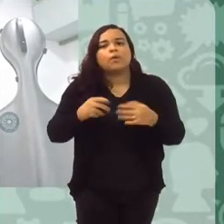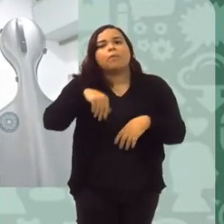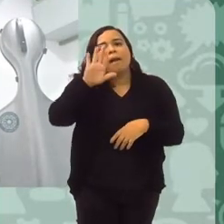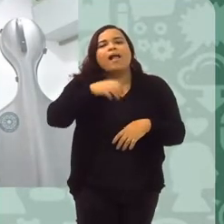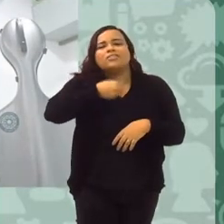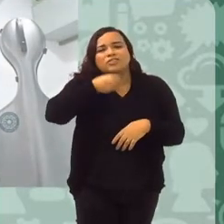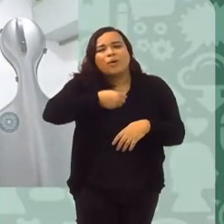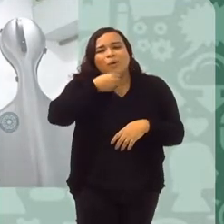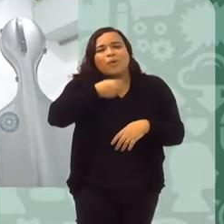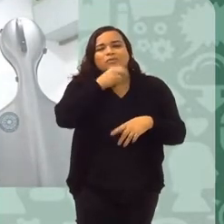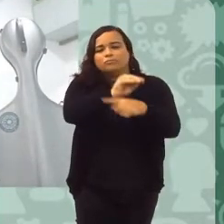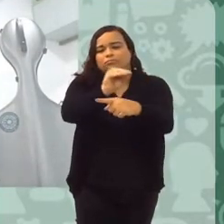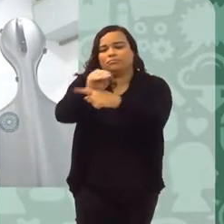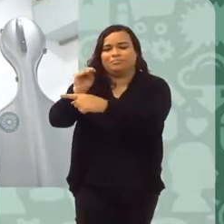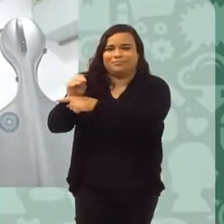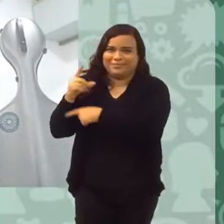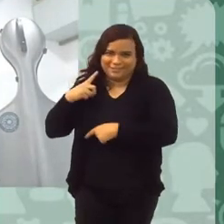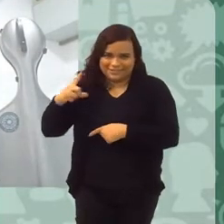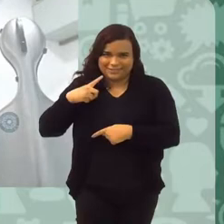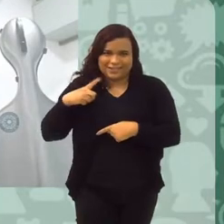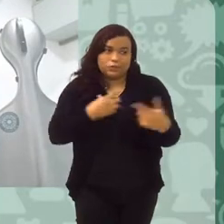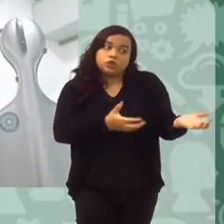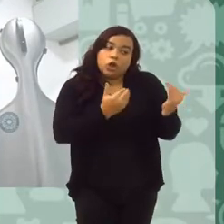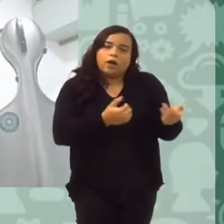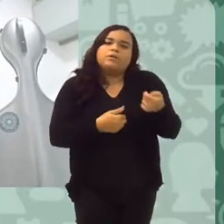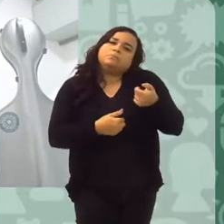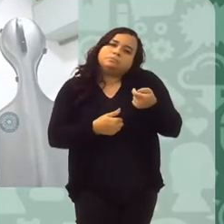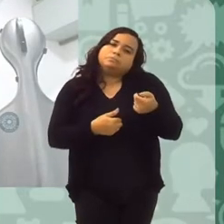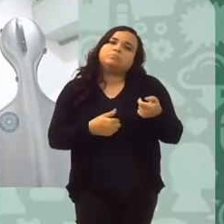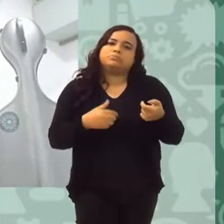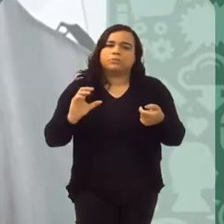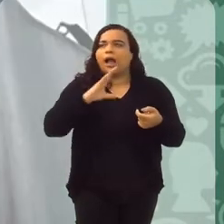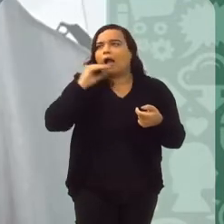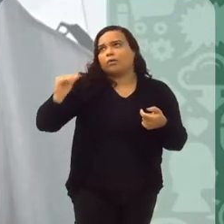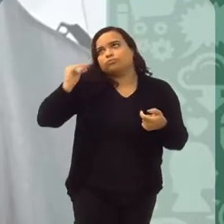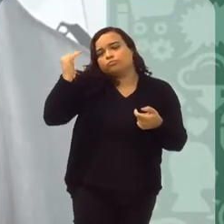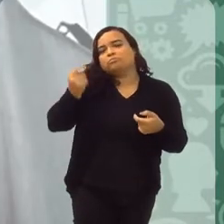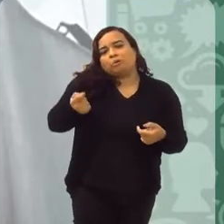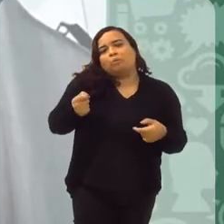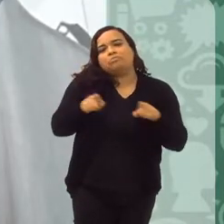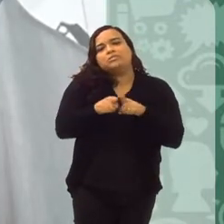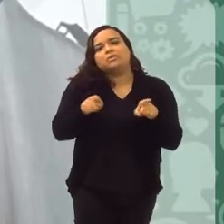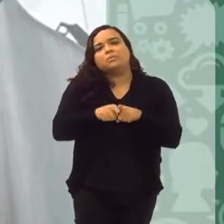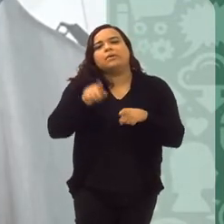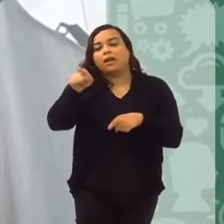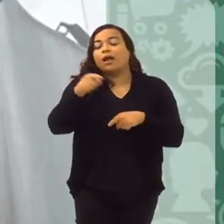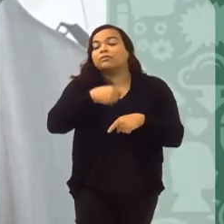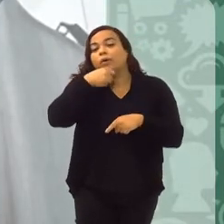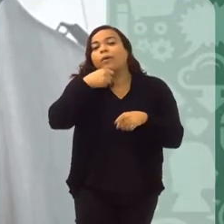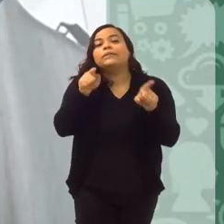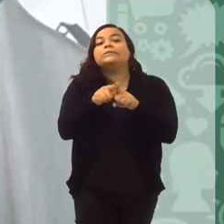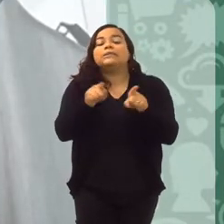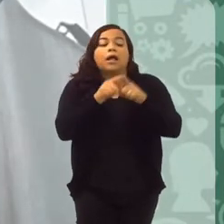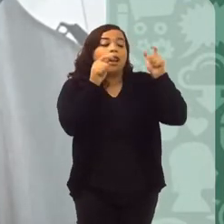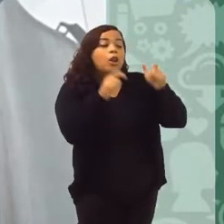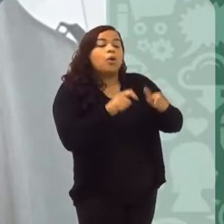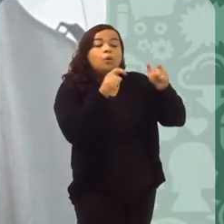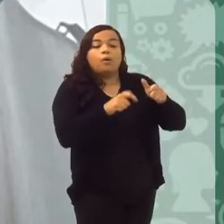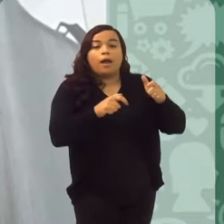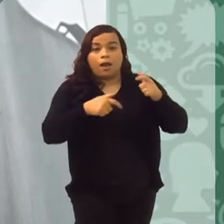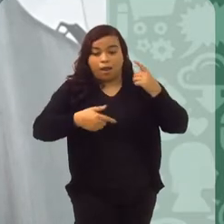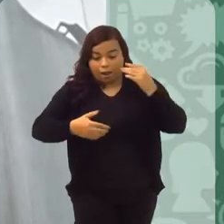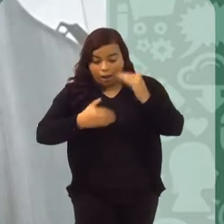muito mais idosos, né, do que adolescentes e adultos, e numa clínica de